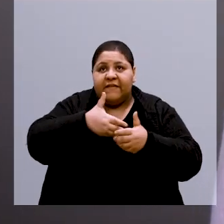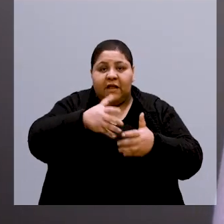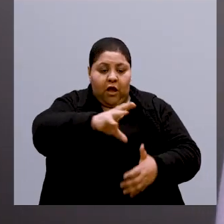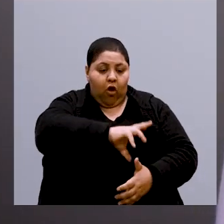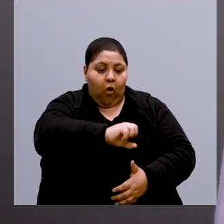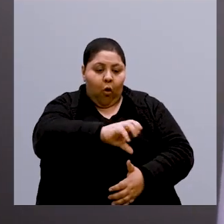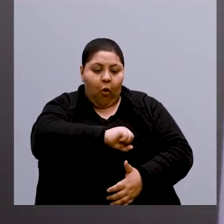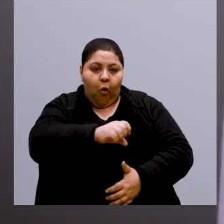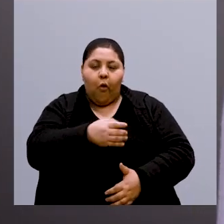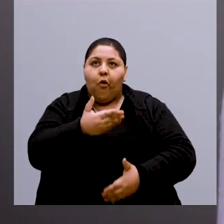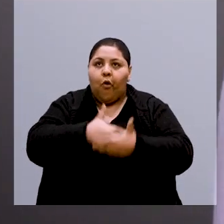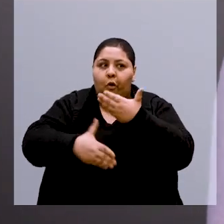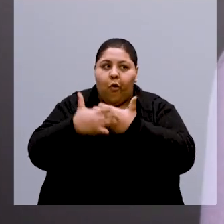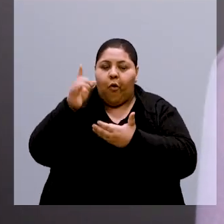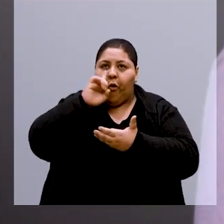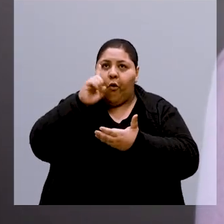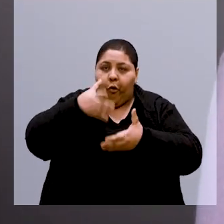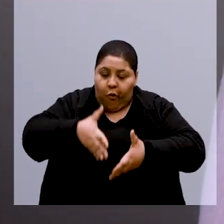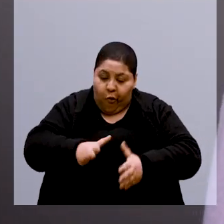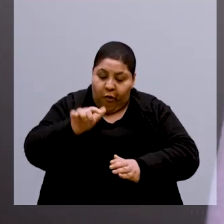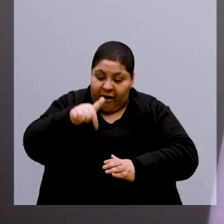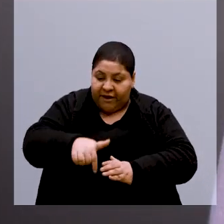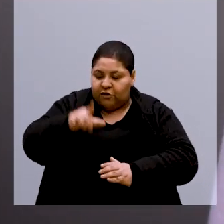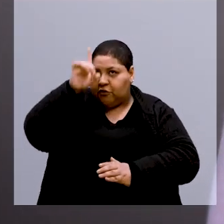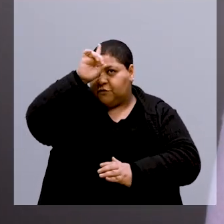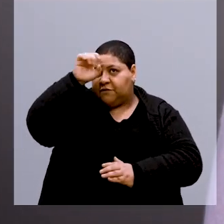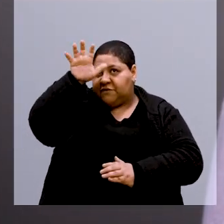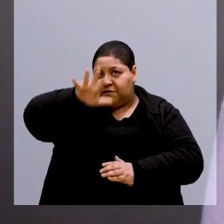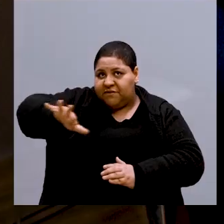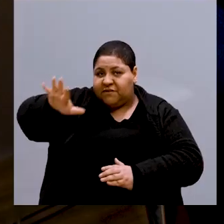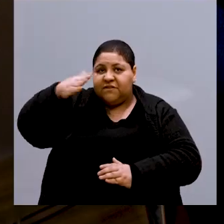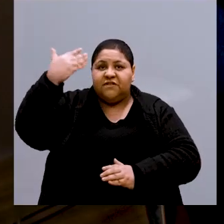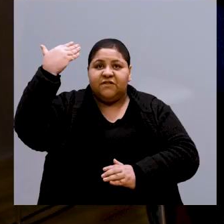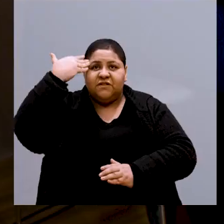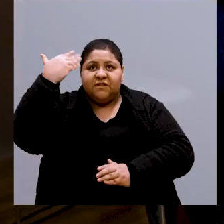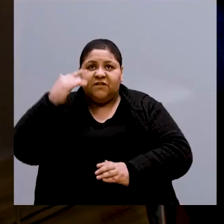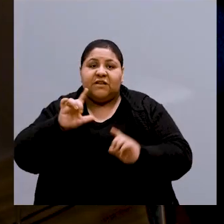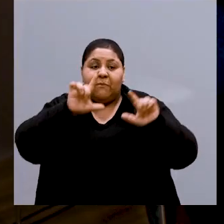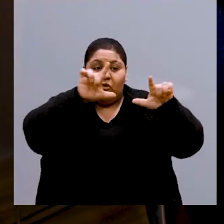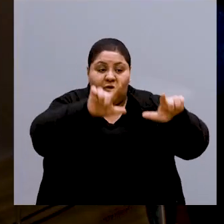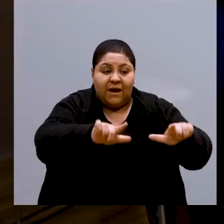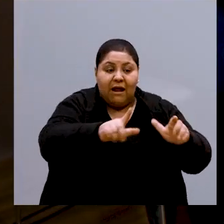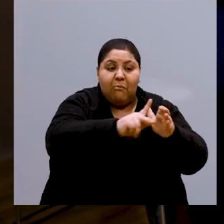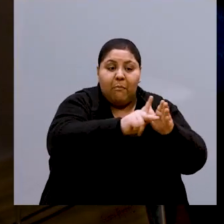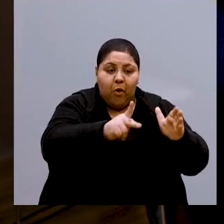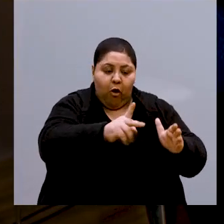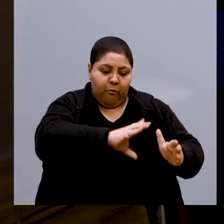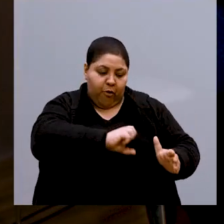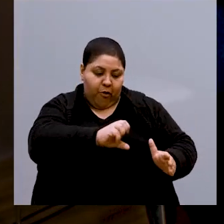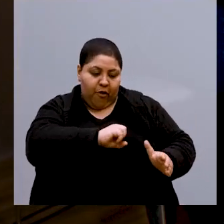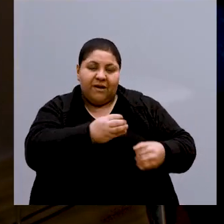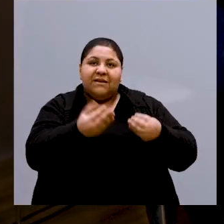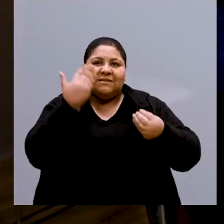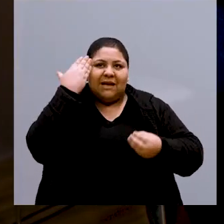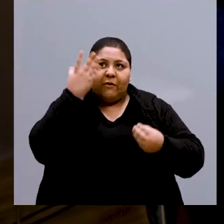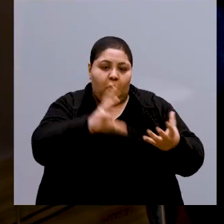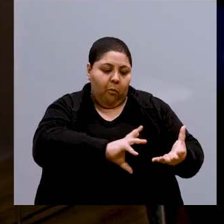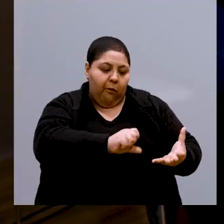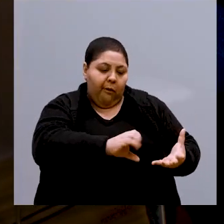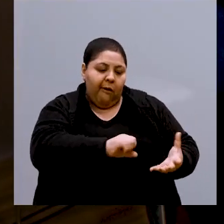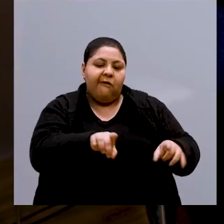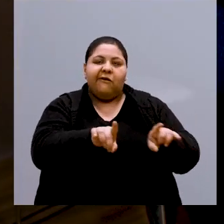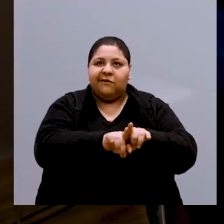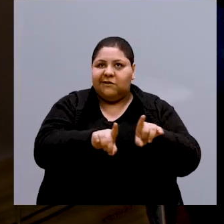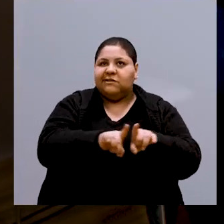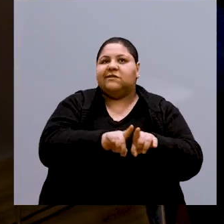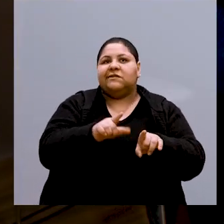orientação da ordem e da esgota. Então, toda mãe que tem o bebê aqui no Hospital Geral, ela sabe onde é o lactário, ela sabe como esgotar o